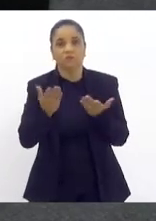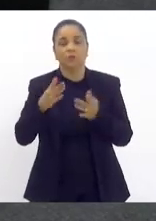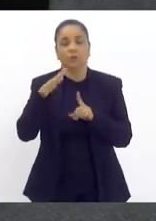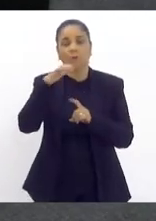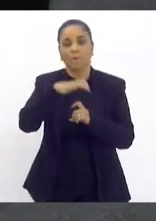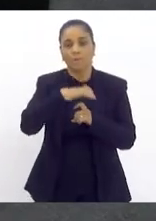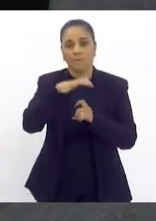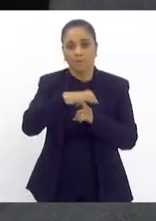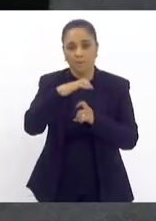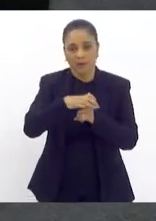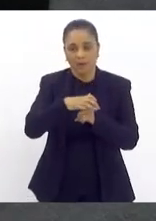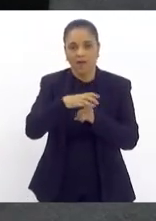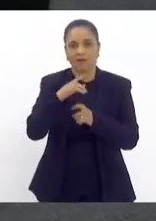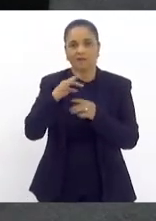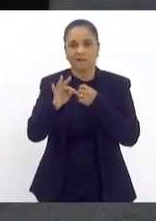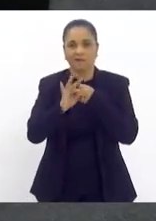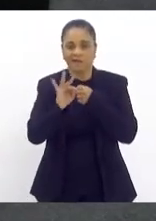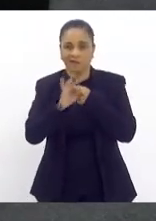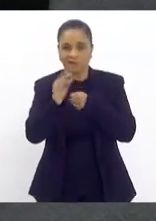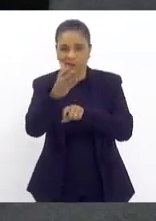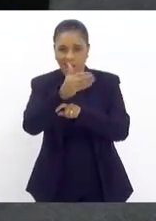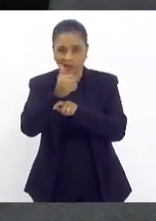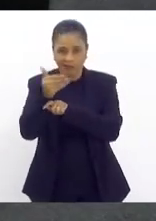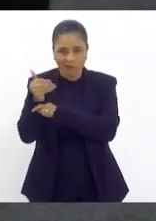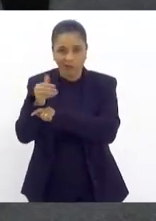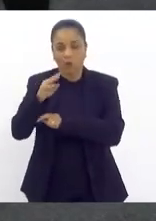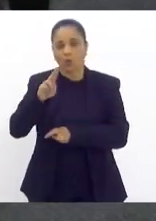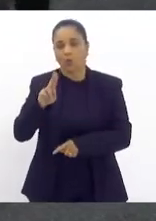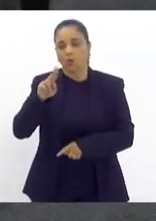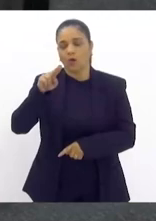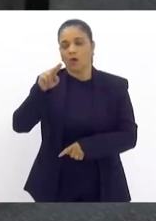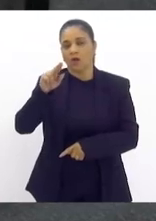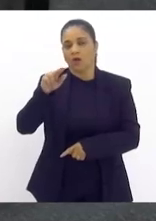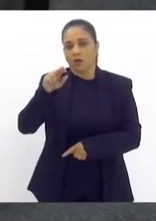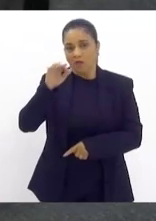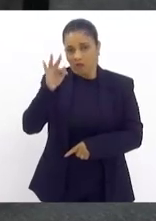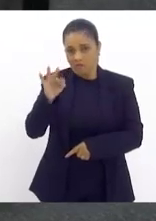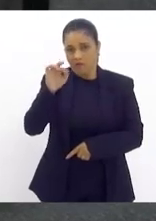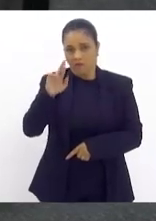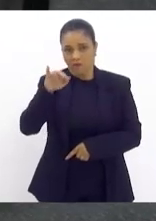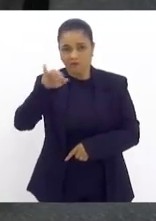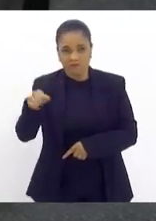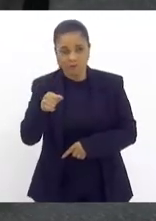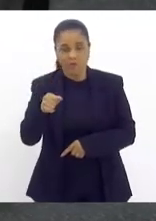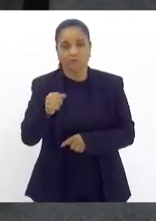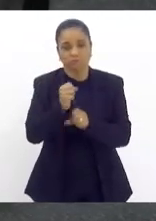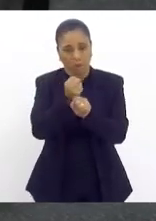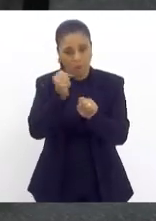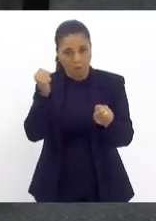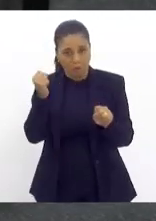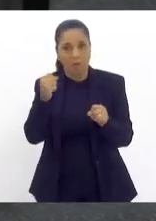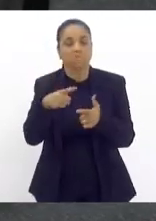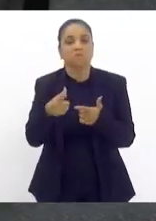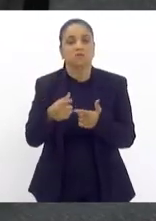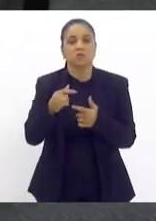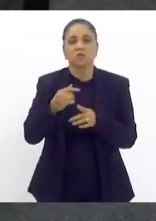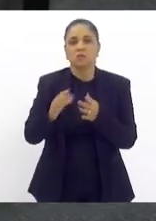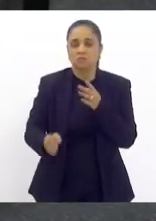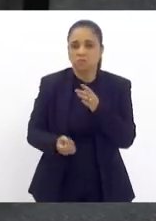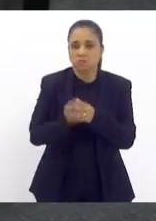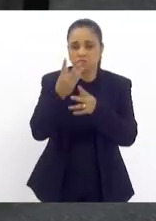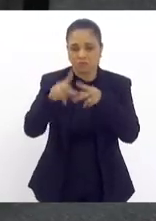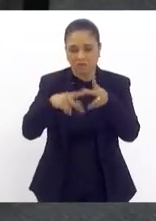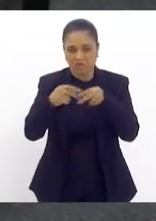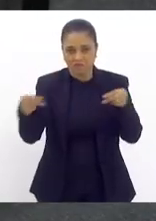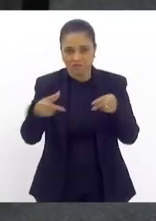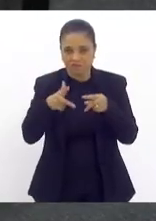Tecnológico da UFRJ. É uma área de 350 mil metros quadrados na cidade universitária. Foi inaugurado em 2003